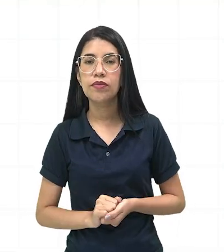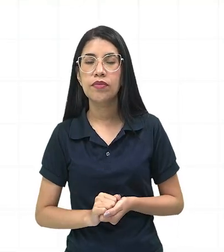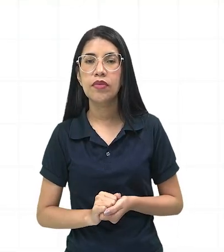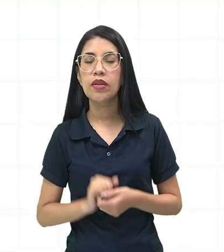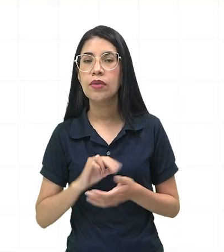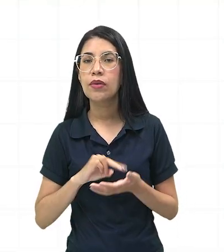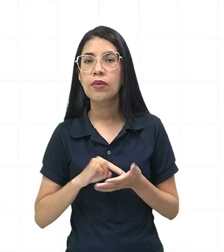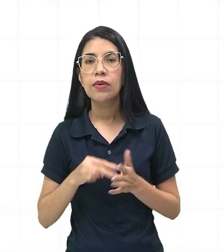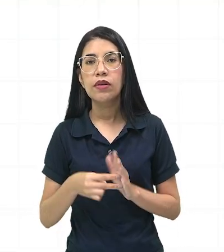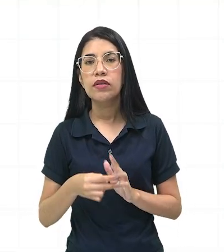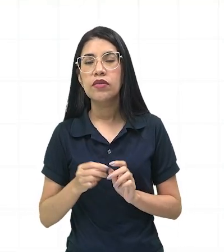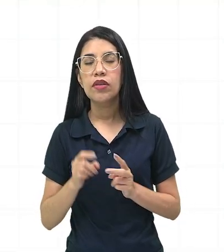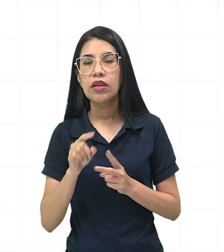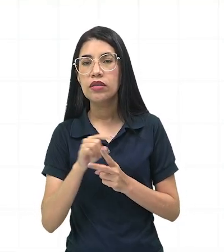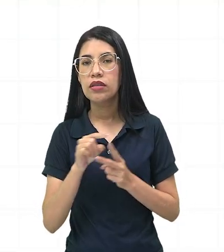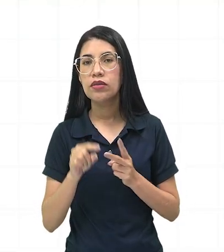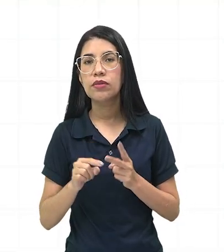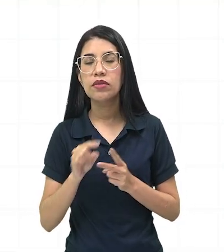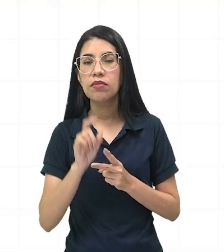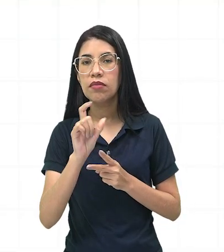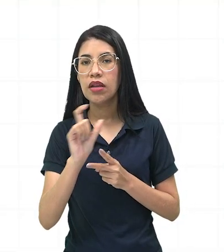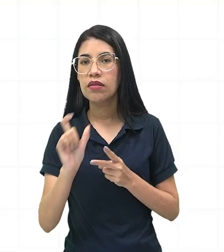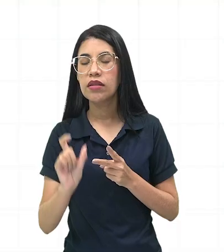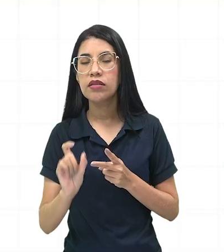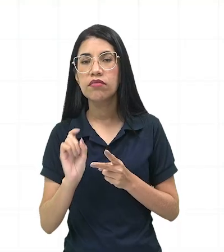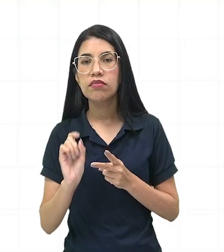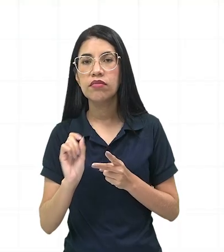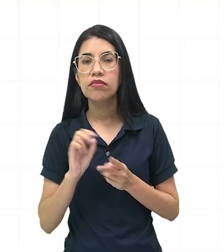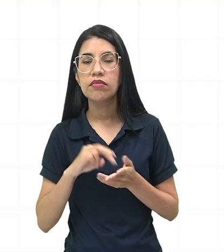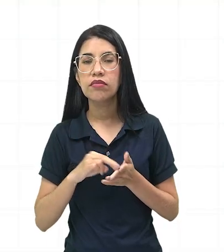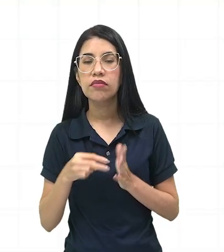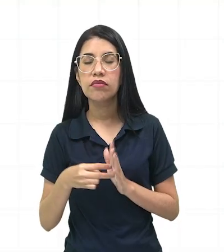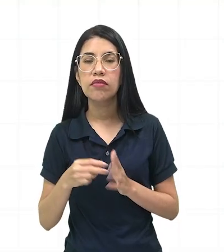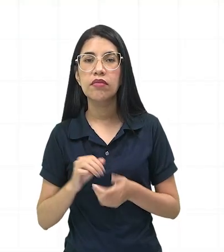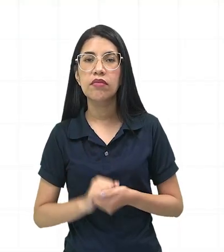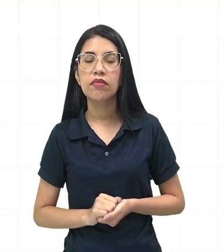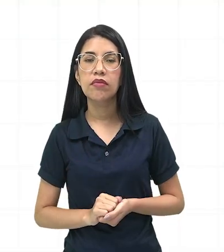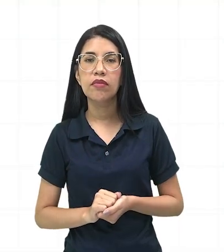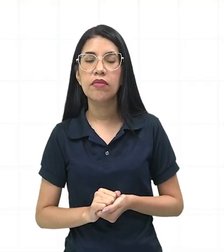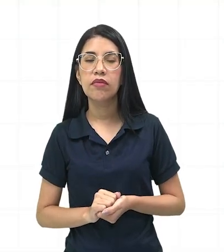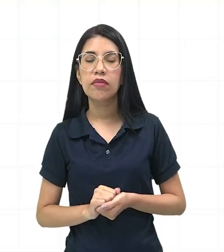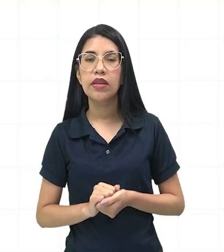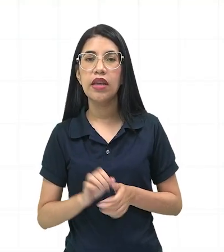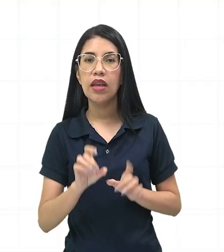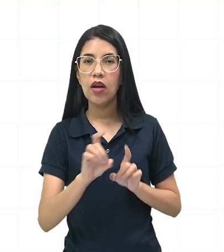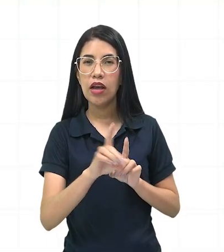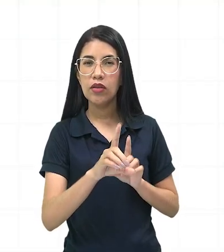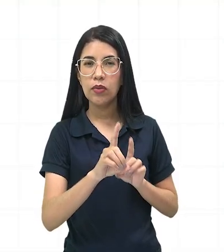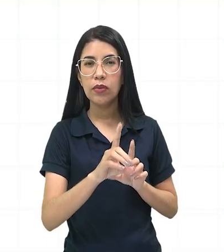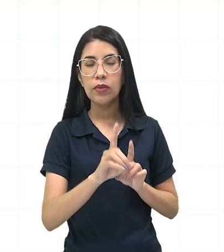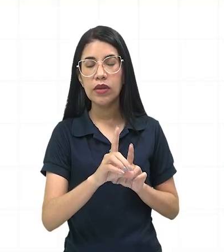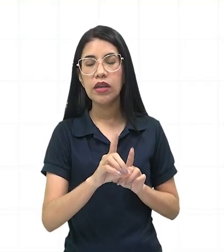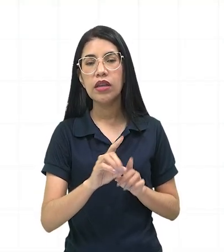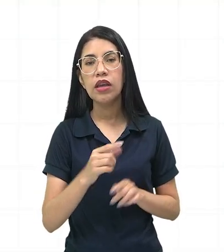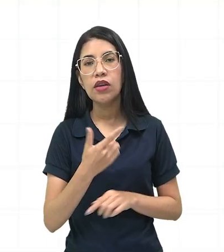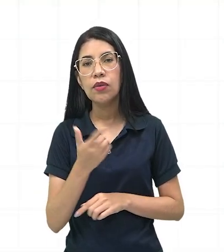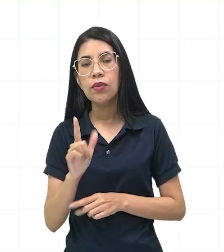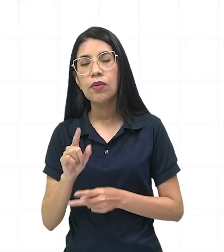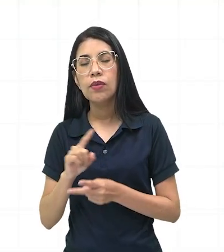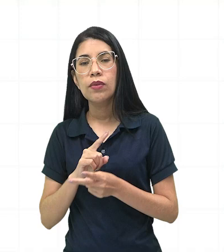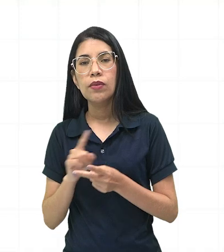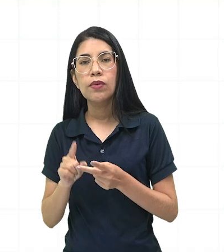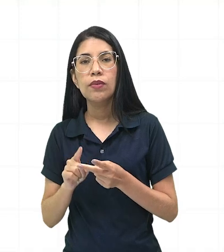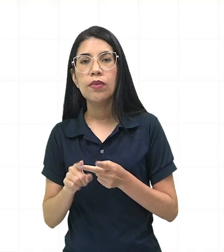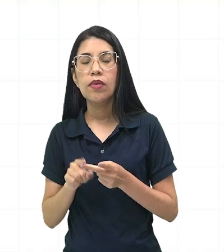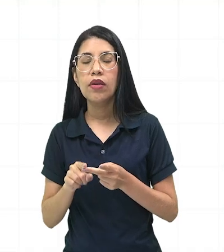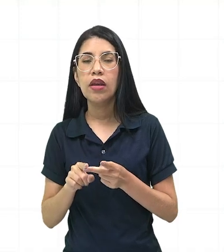O que é esses dois elementos? Um guia essa dimensão doutrinária e o outro guia a sua